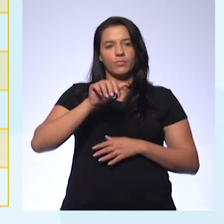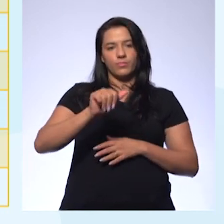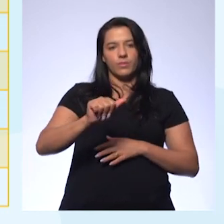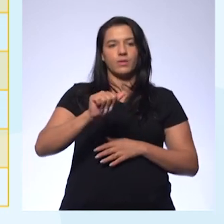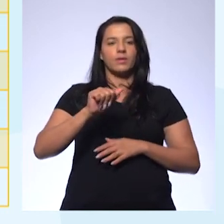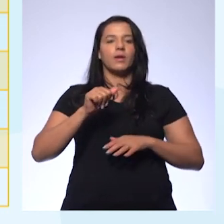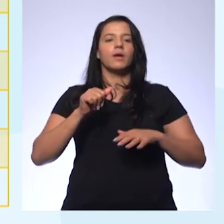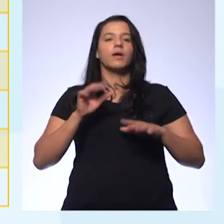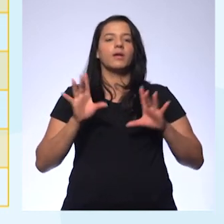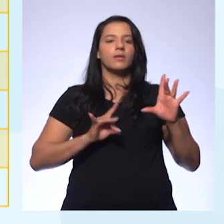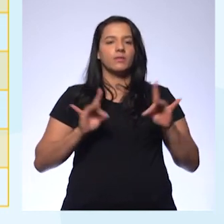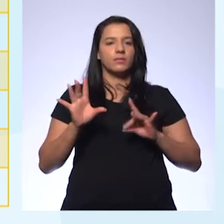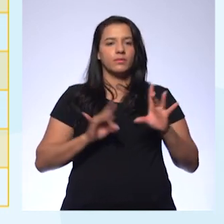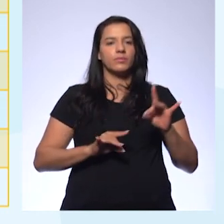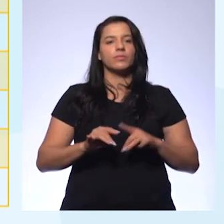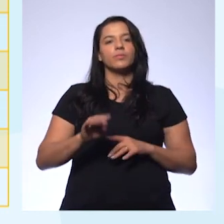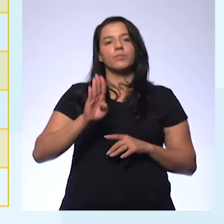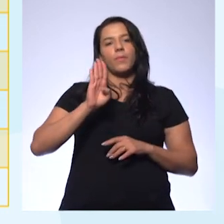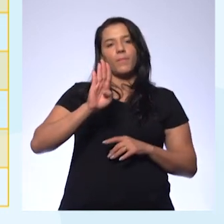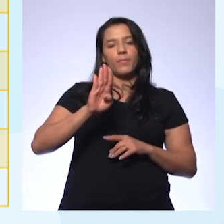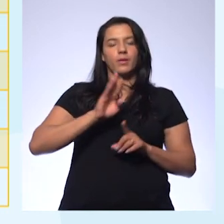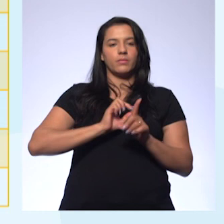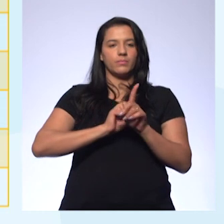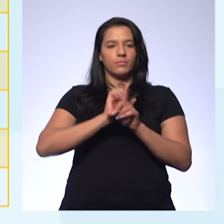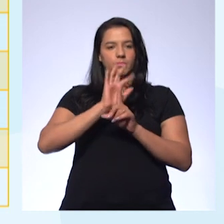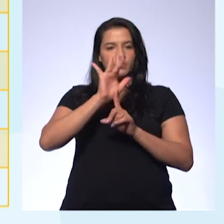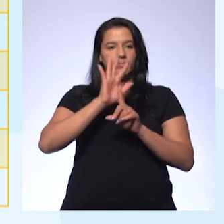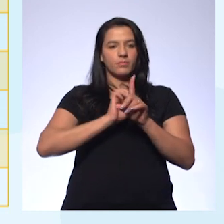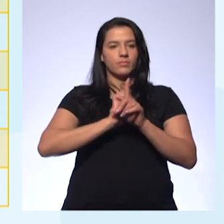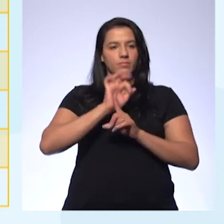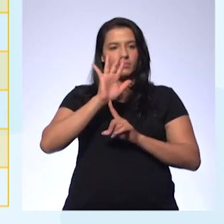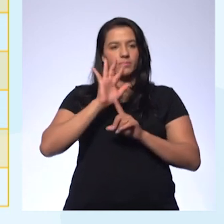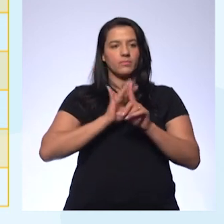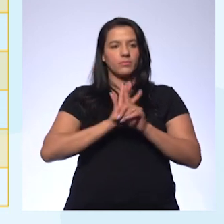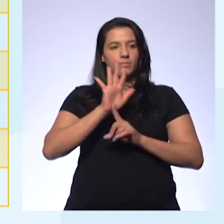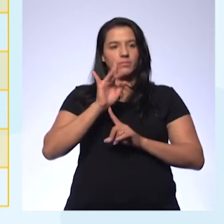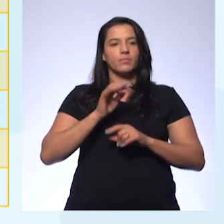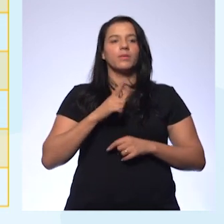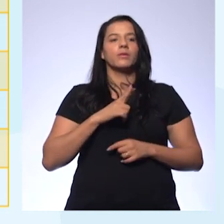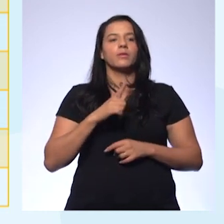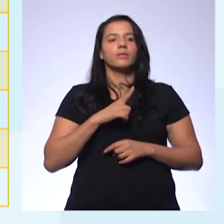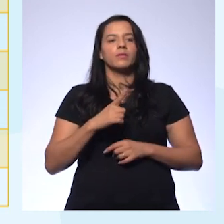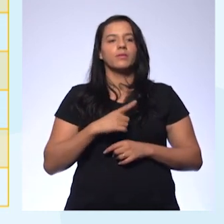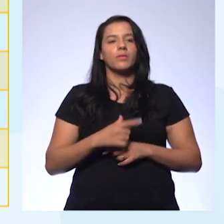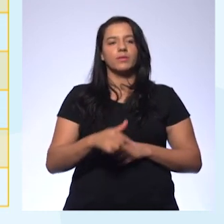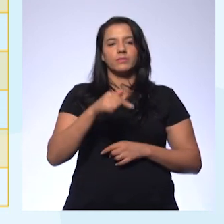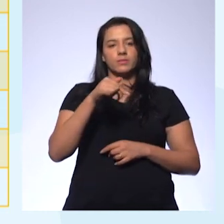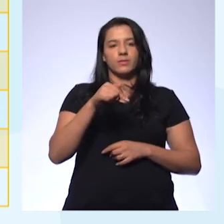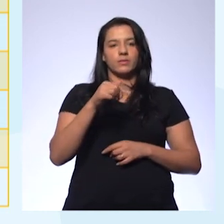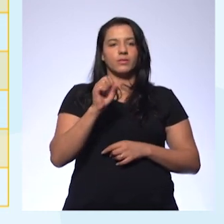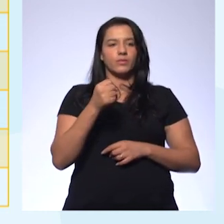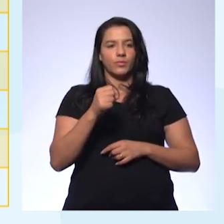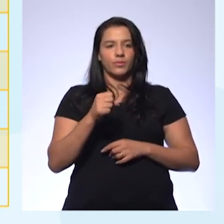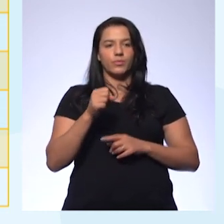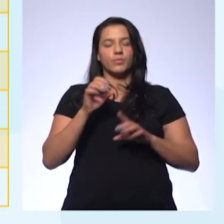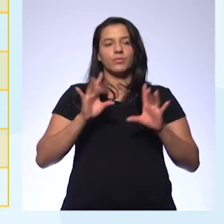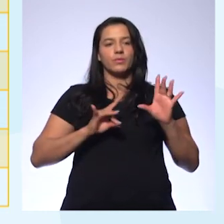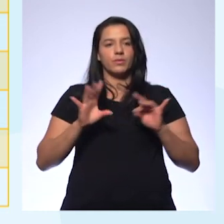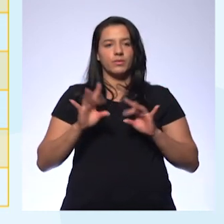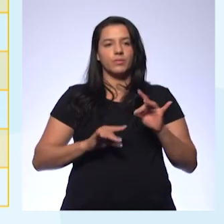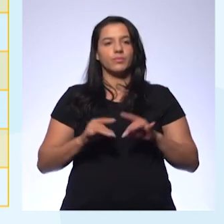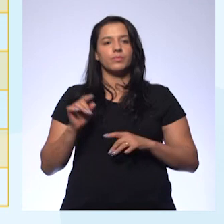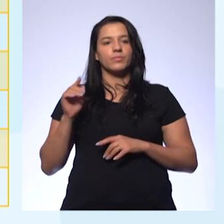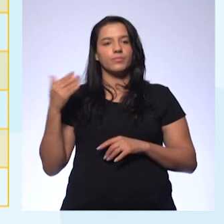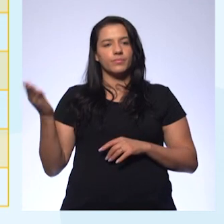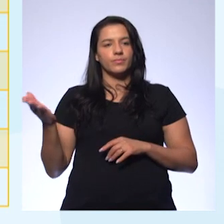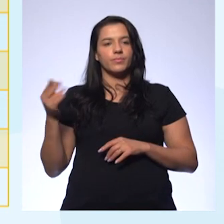e o B é gás. O ponto de ebulição de A é 78 e o ponto de ebulição de B é menos